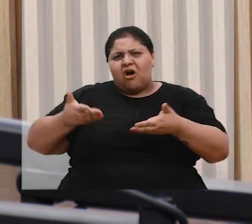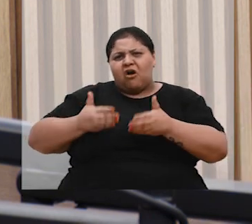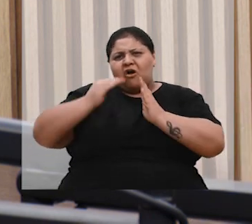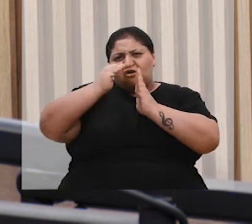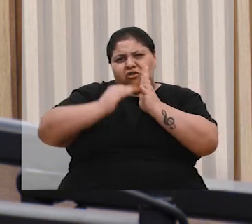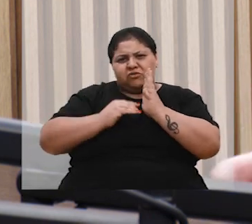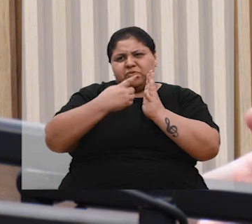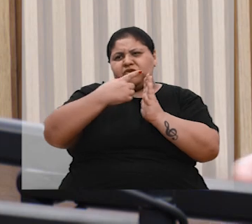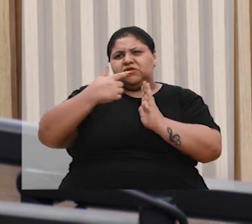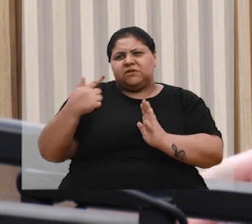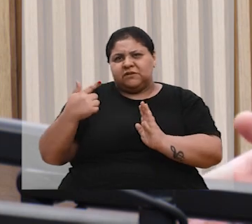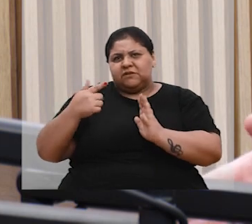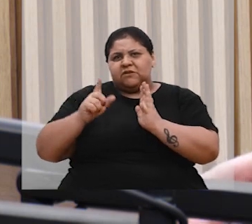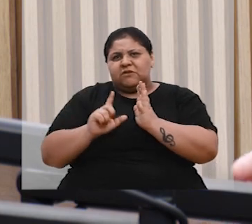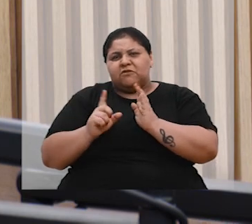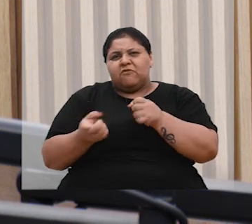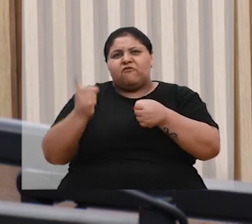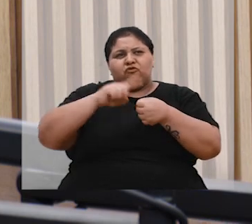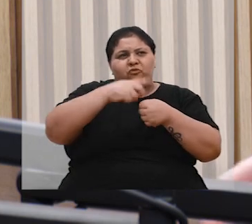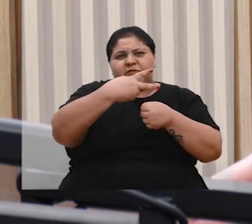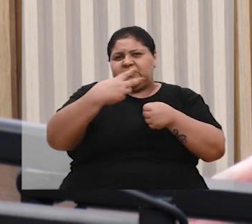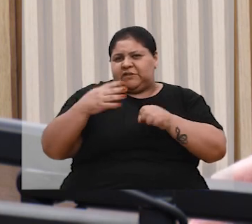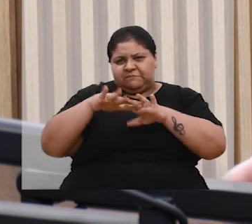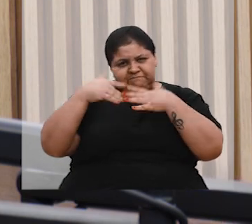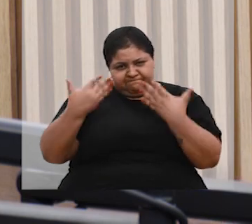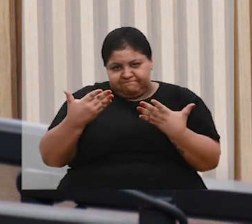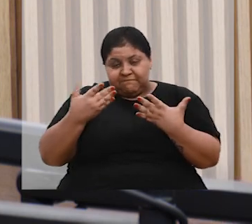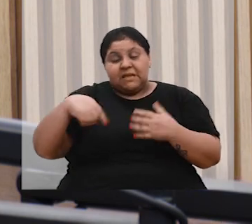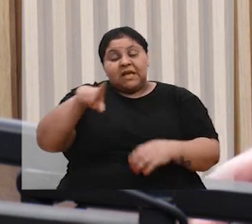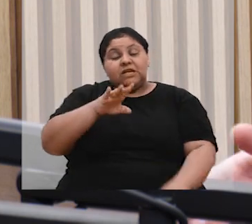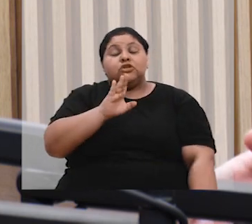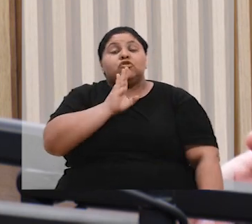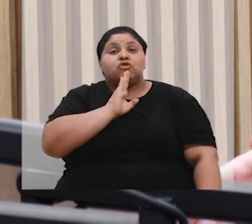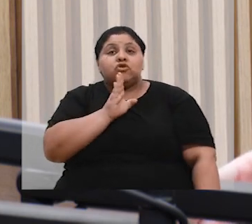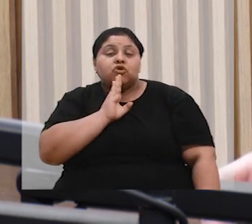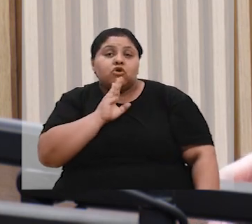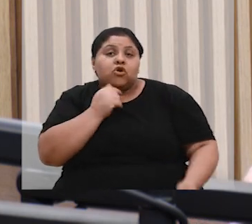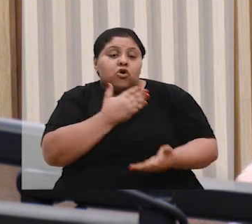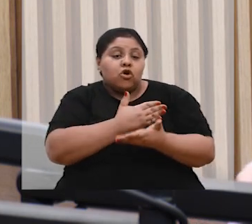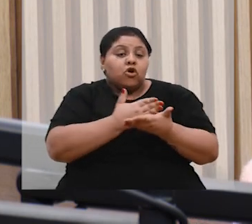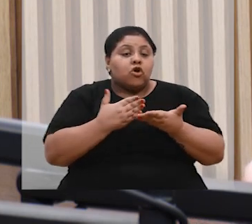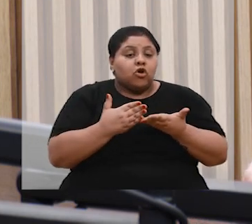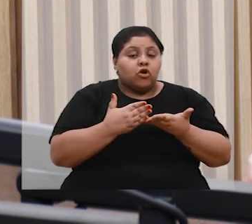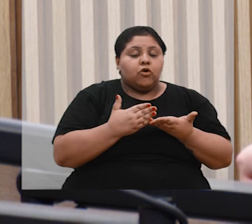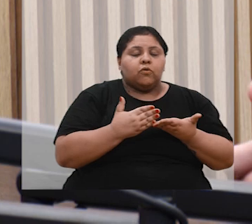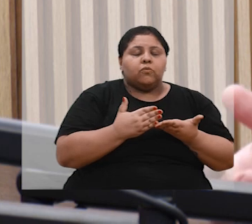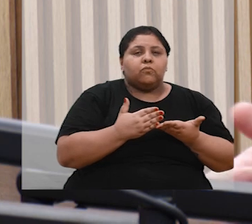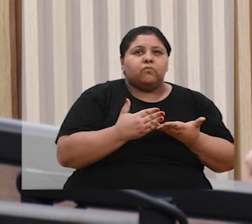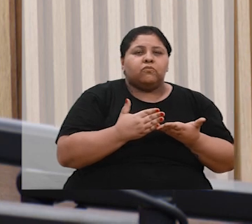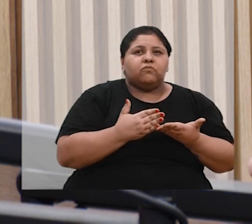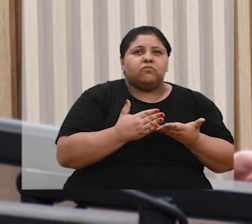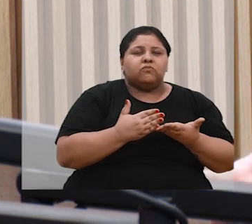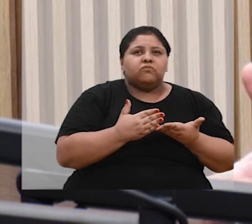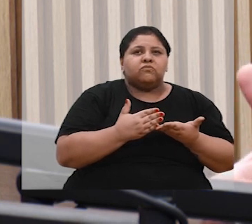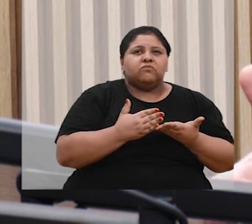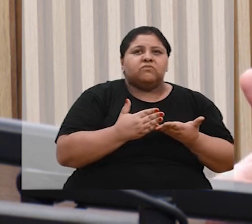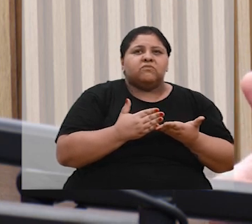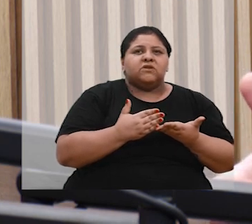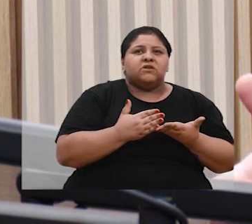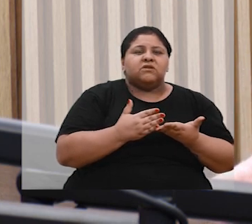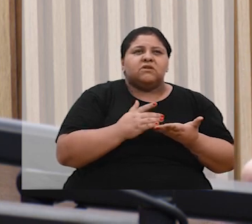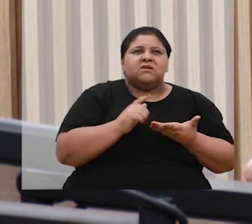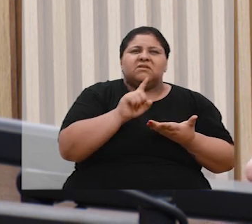17, voltou para 23, mas enfim, a gente conhece, a partir dessa segunda metade, não diria um